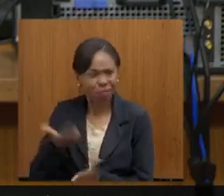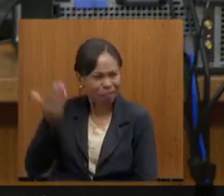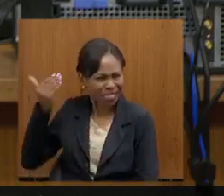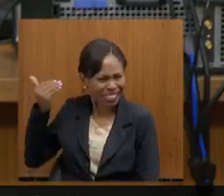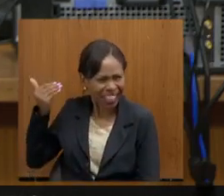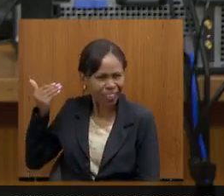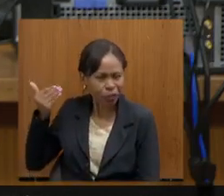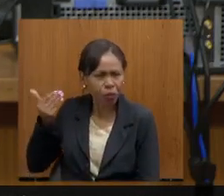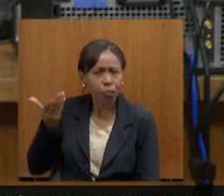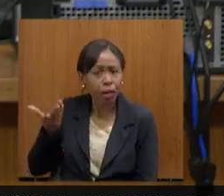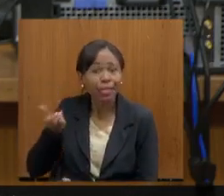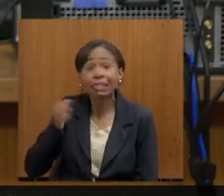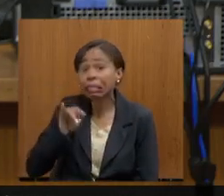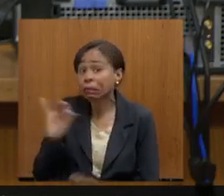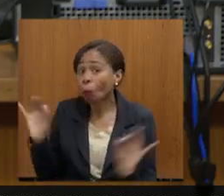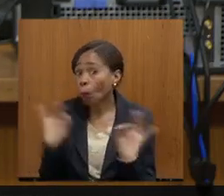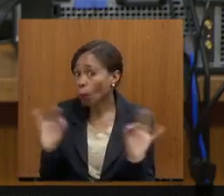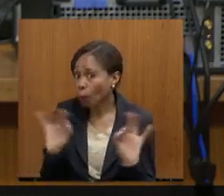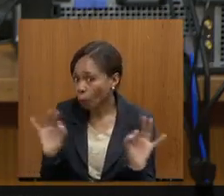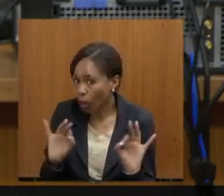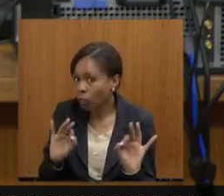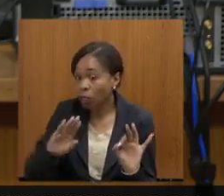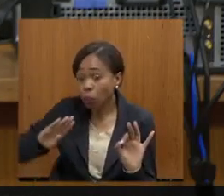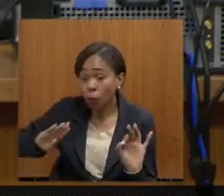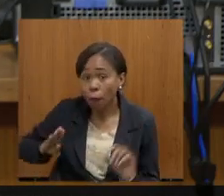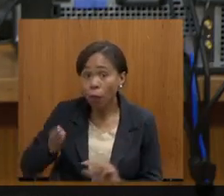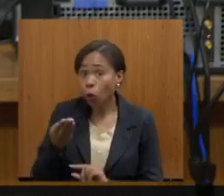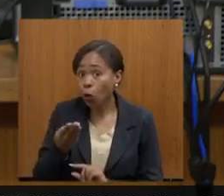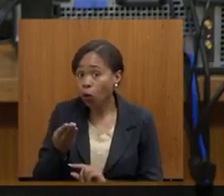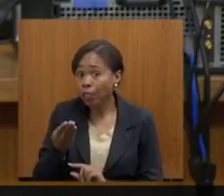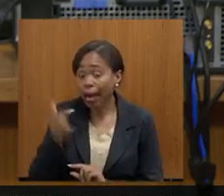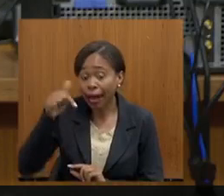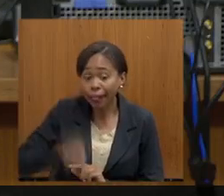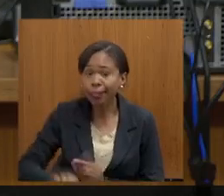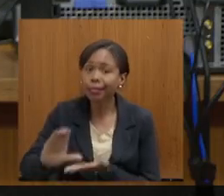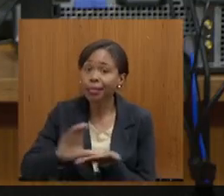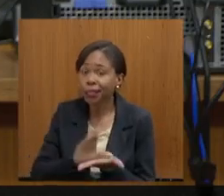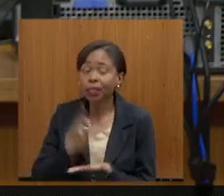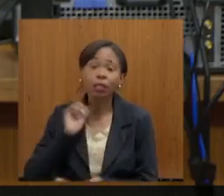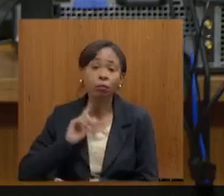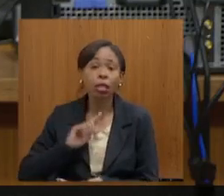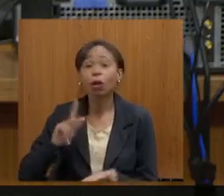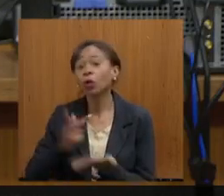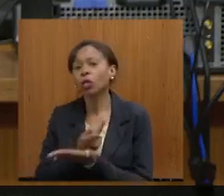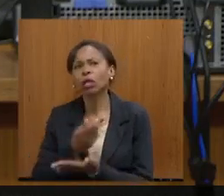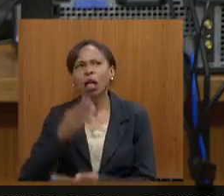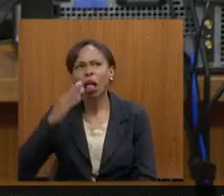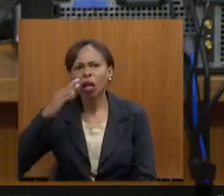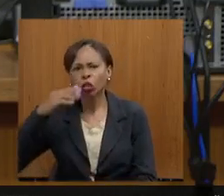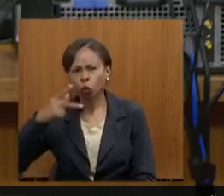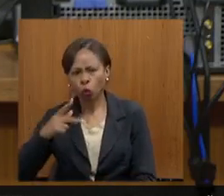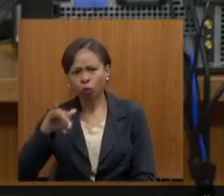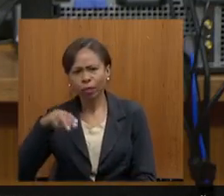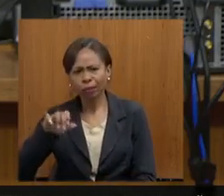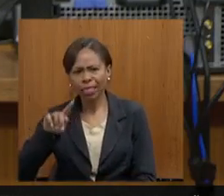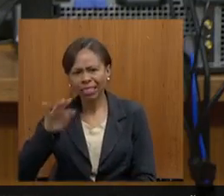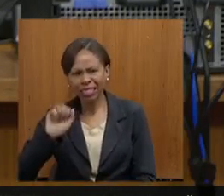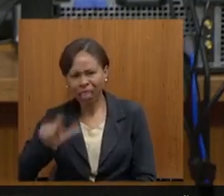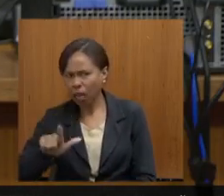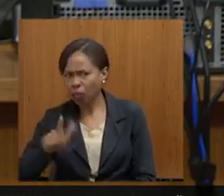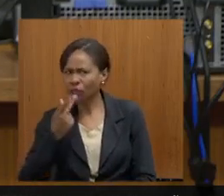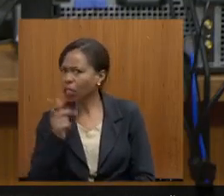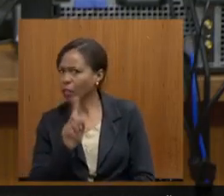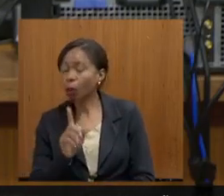ele fica imaginando e se não tivesse tido se tivesse tido esses bilhões investir em Minas eu consigo te levar no grupo então não nós também nosso governo